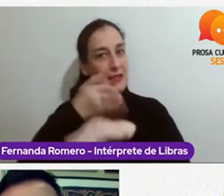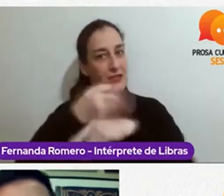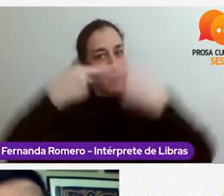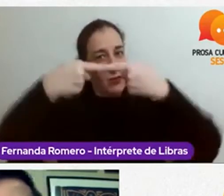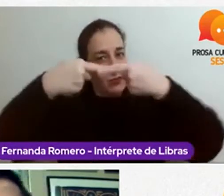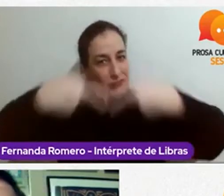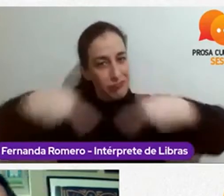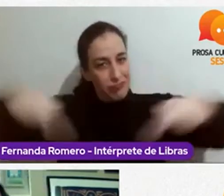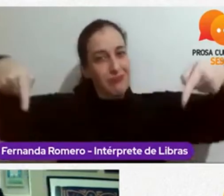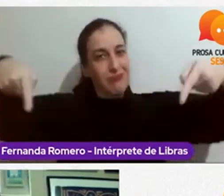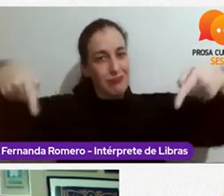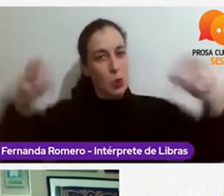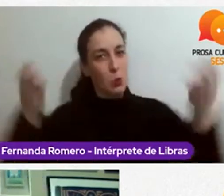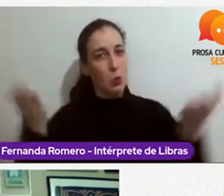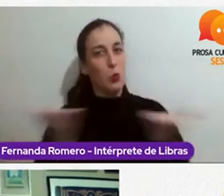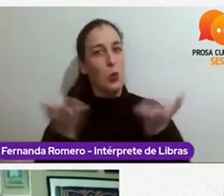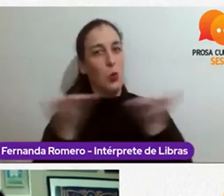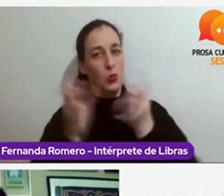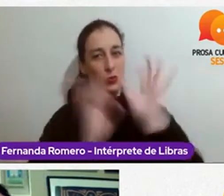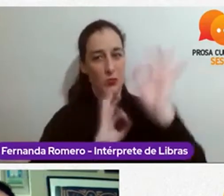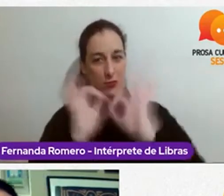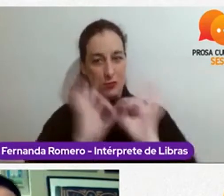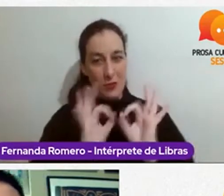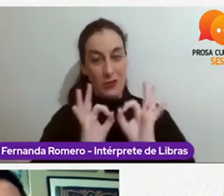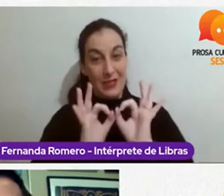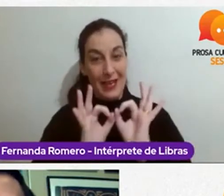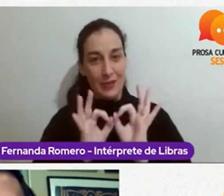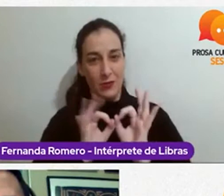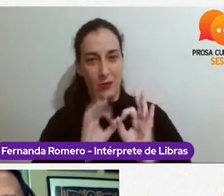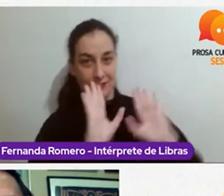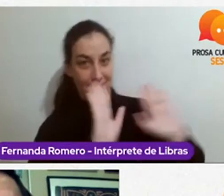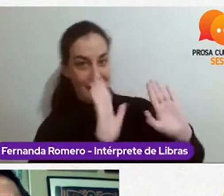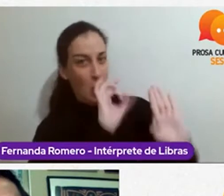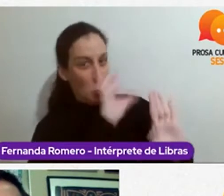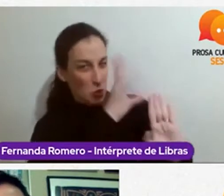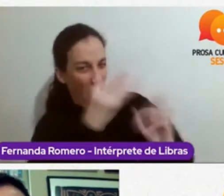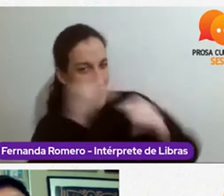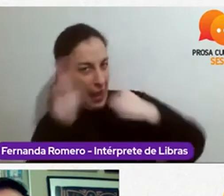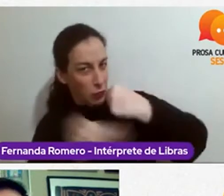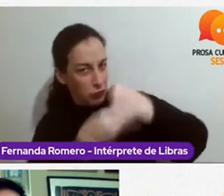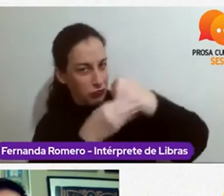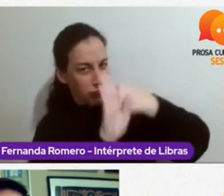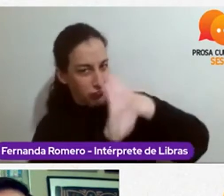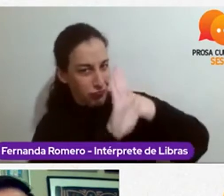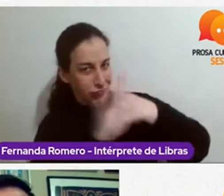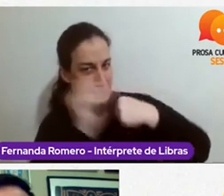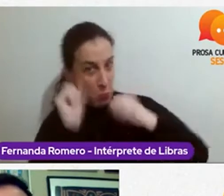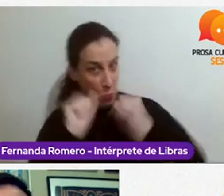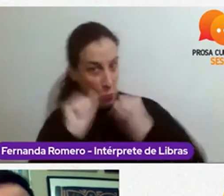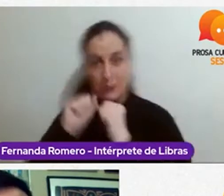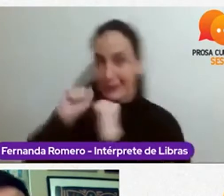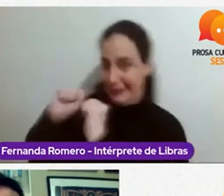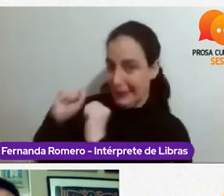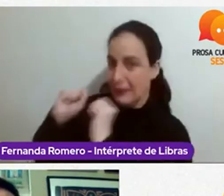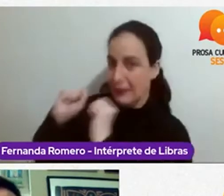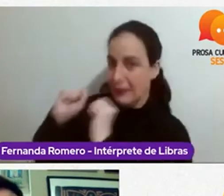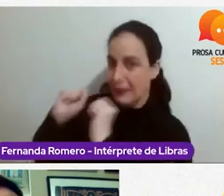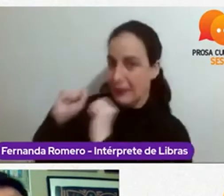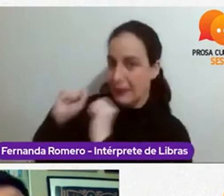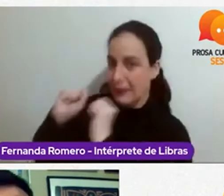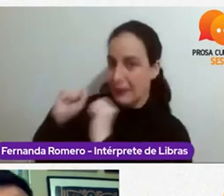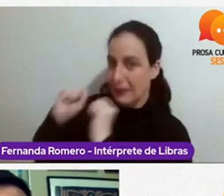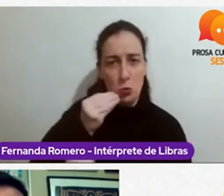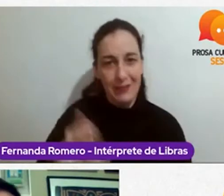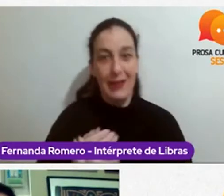nessa estreia do nosso projeto. Roberto, eu só quero um complemento aqui, eu vou me permite. Ai, fala, Não, claro. só fazer